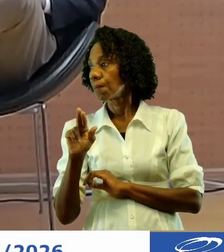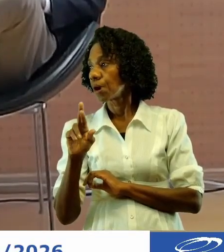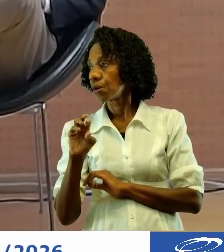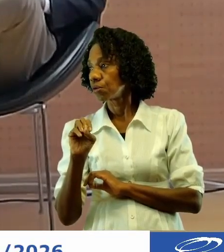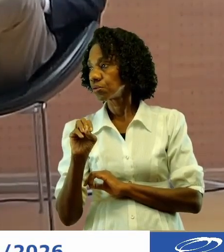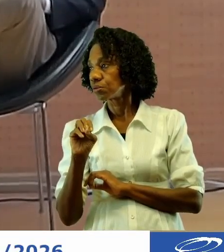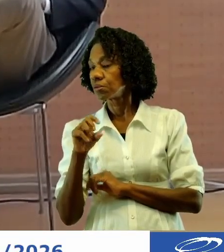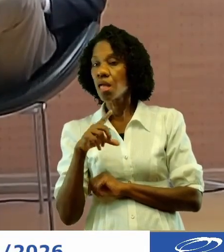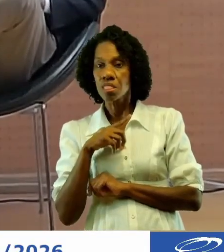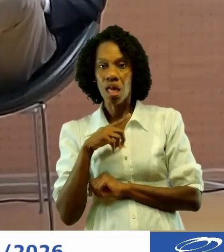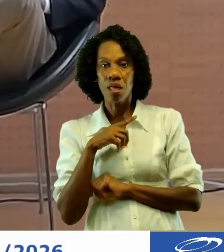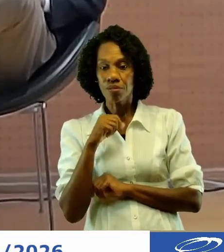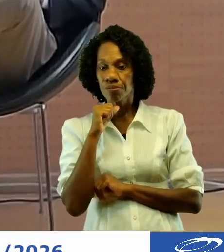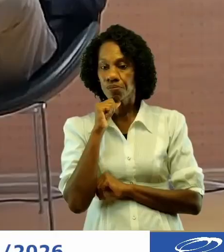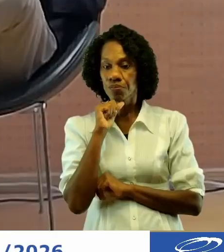Então,